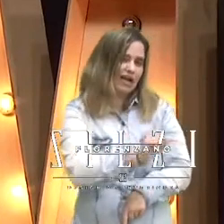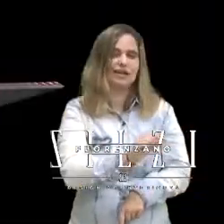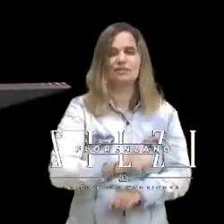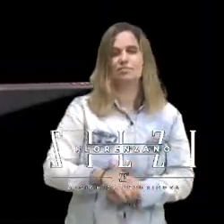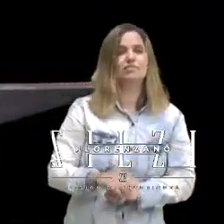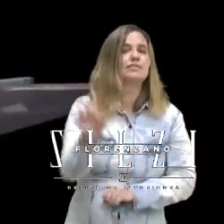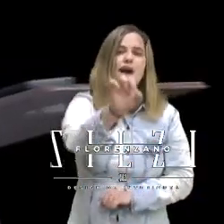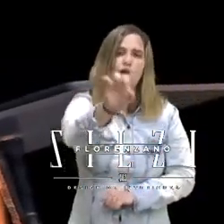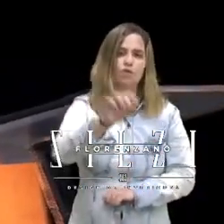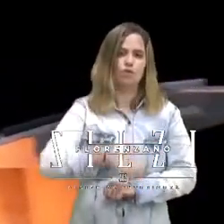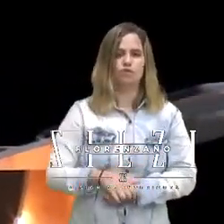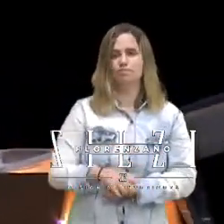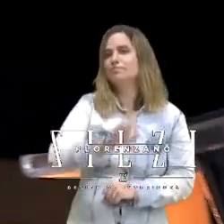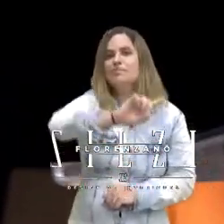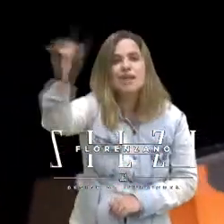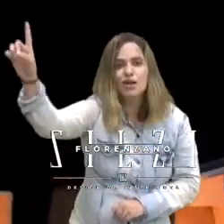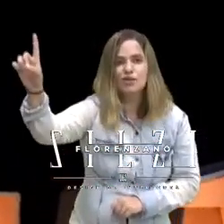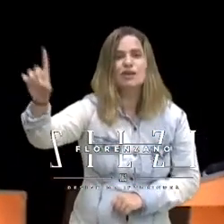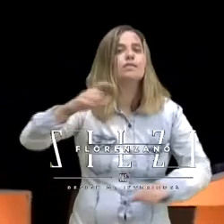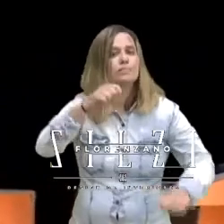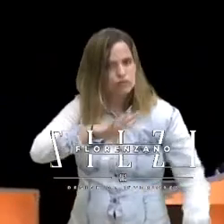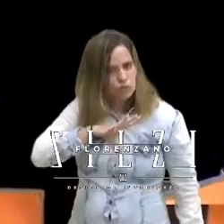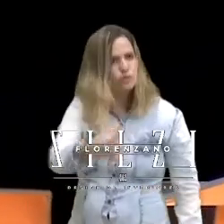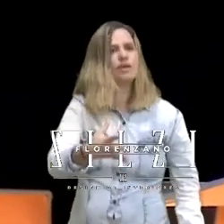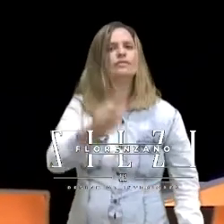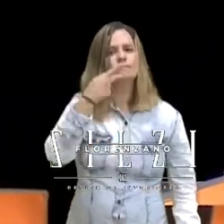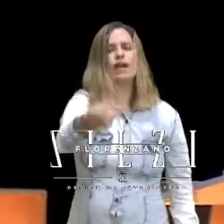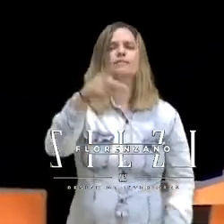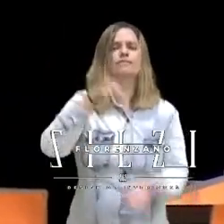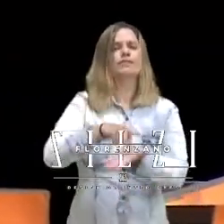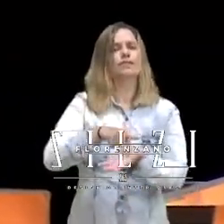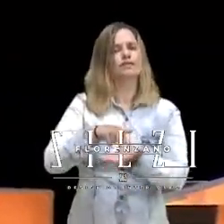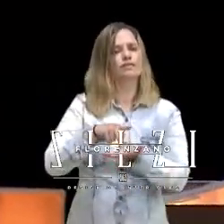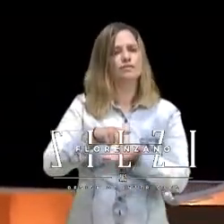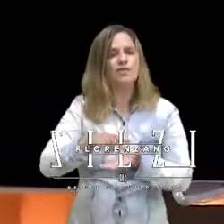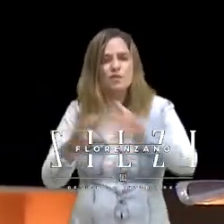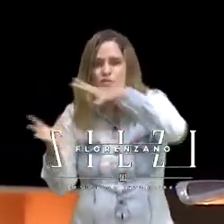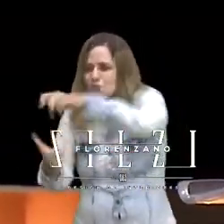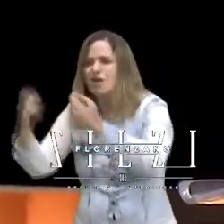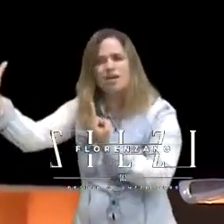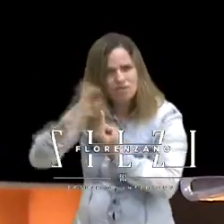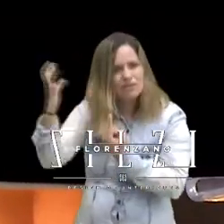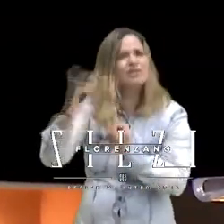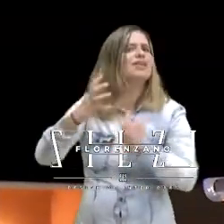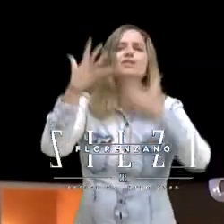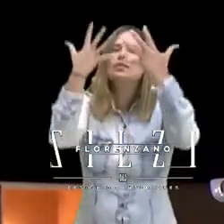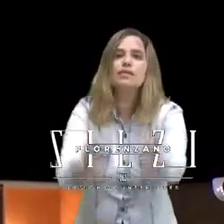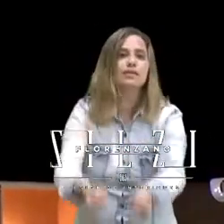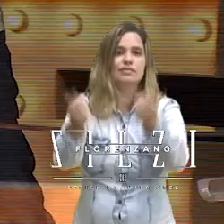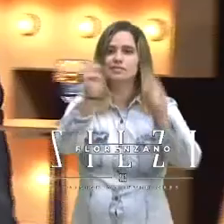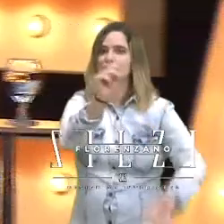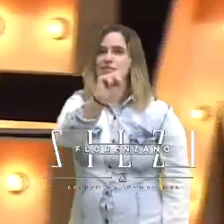verdade, senão o mundo vai ditar qual é a regra. É um bando de crente frouxo.